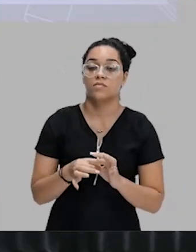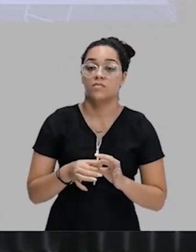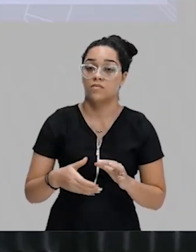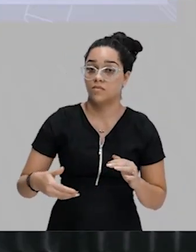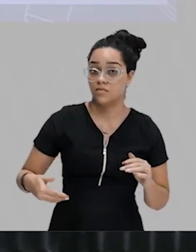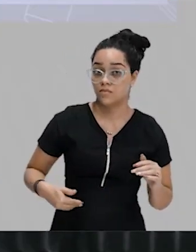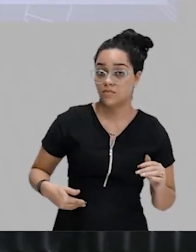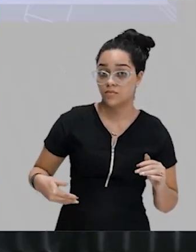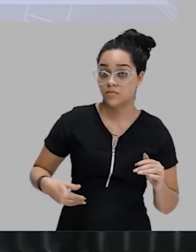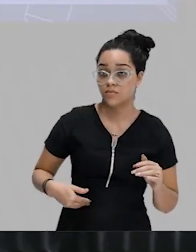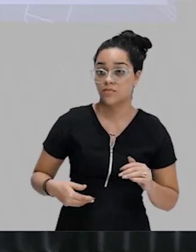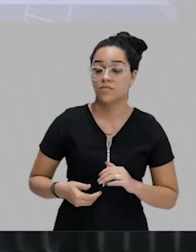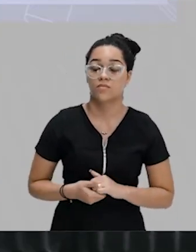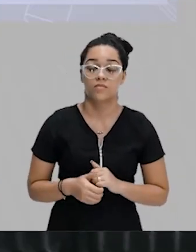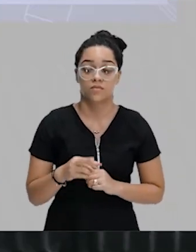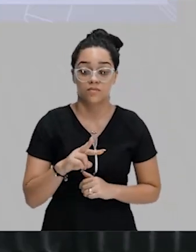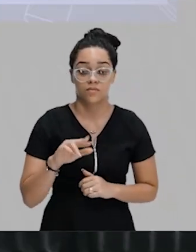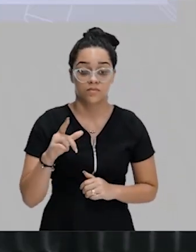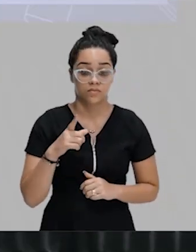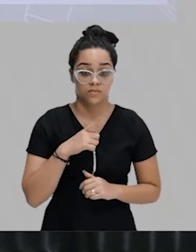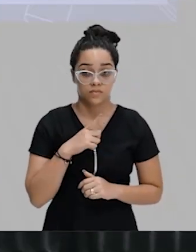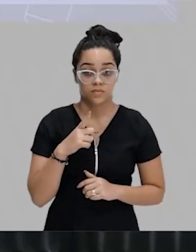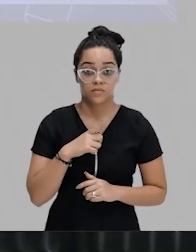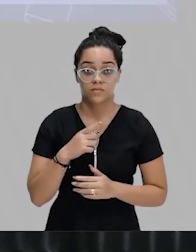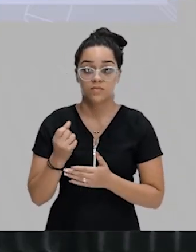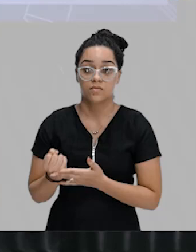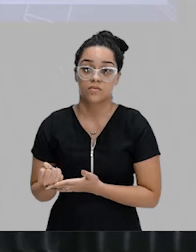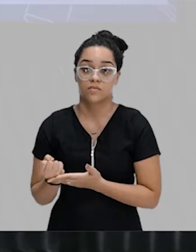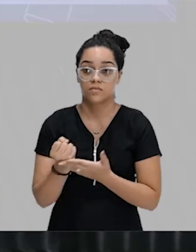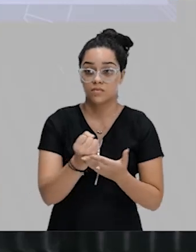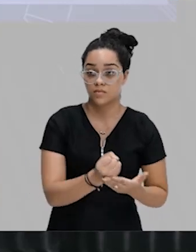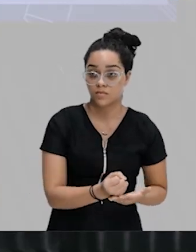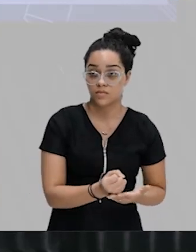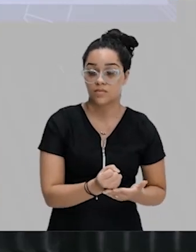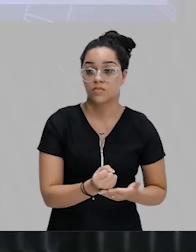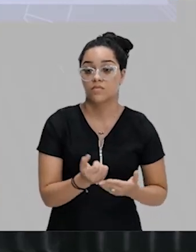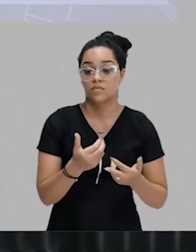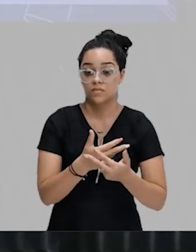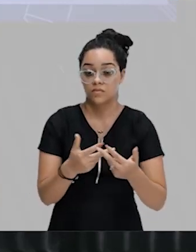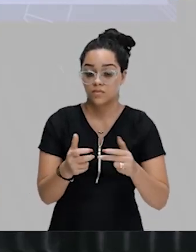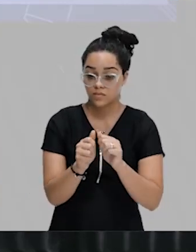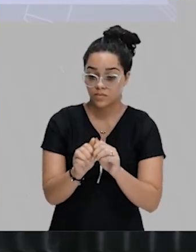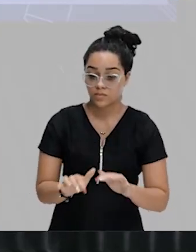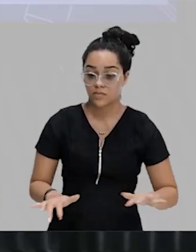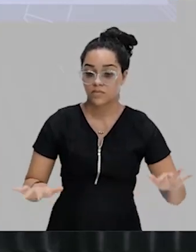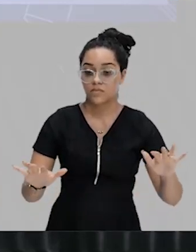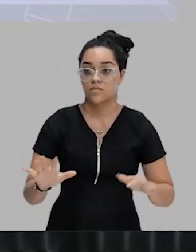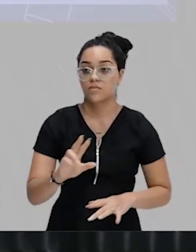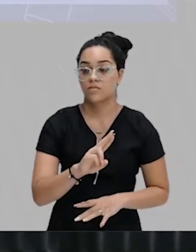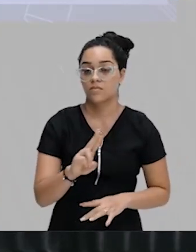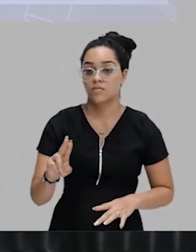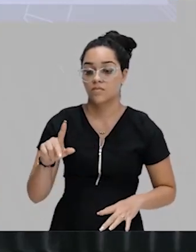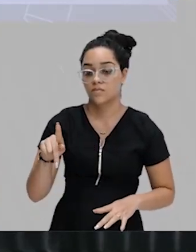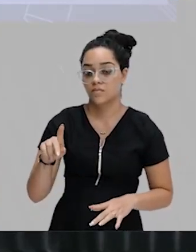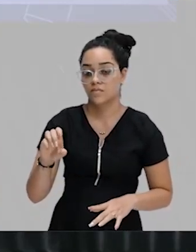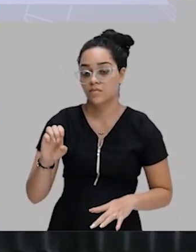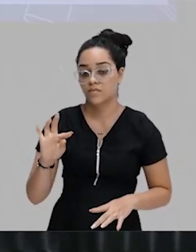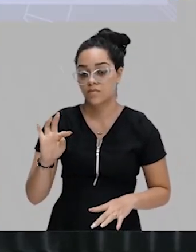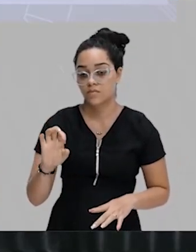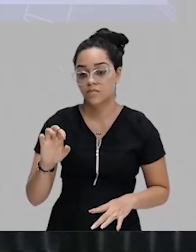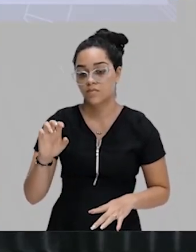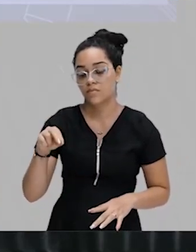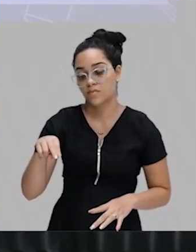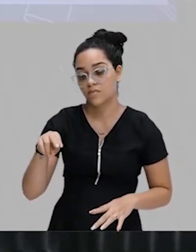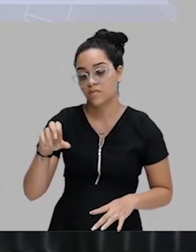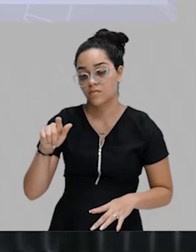fome. Isso acaba favorecendo ao alastramento da chamada peste negra,